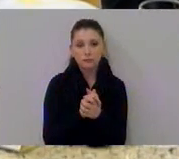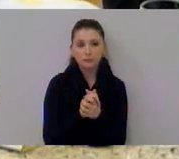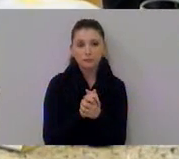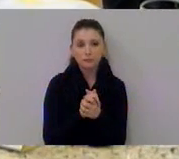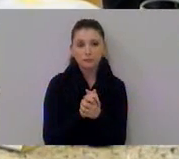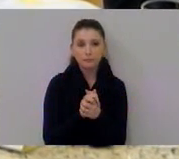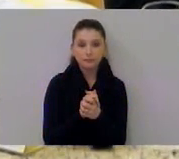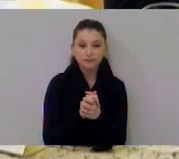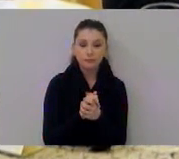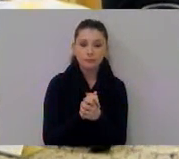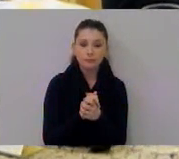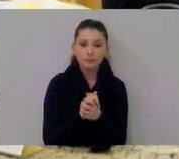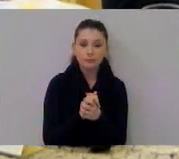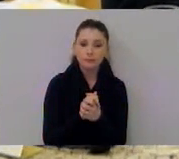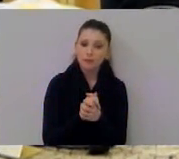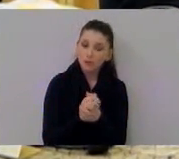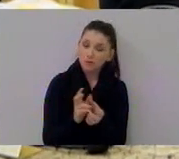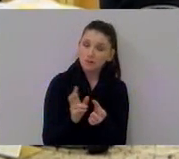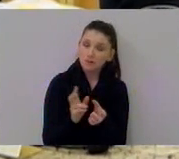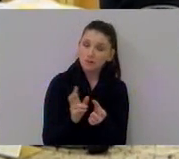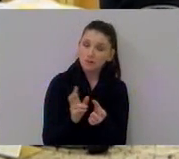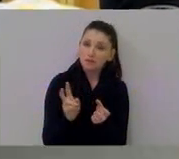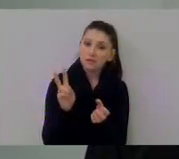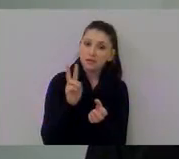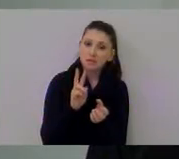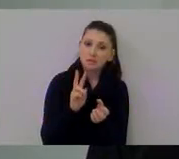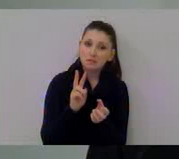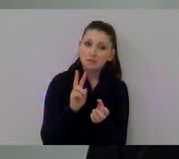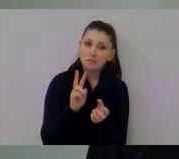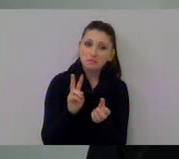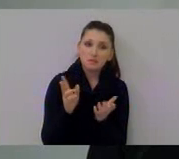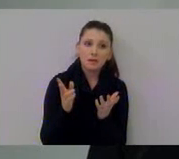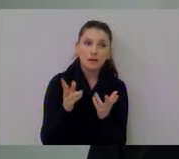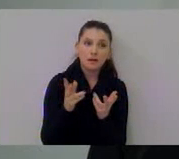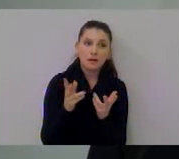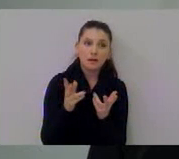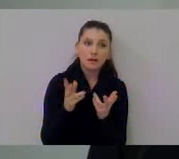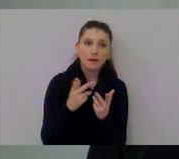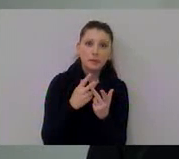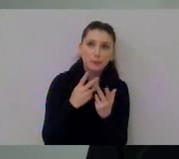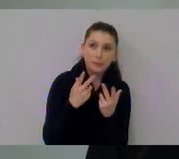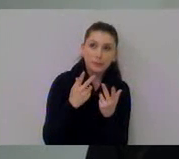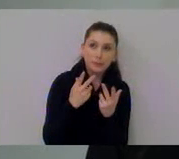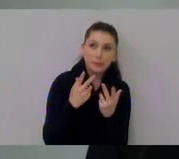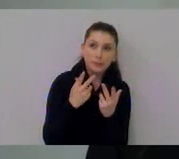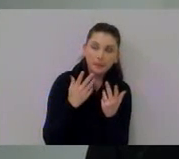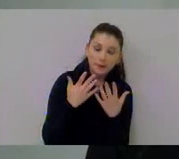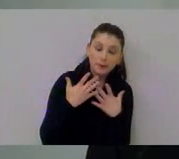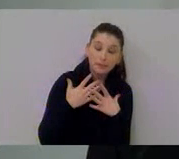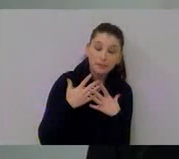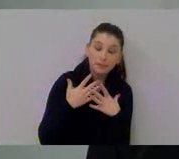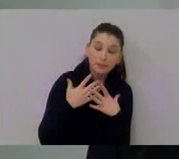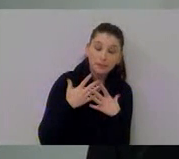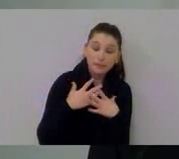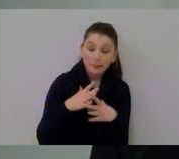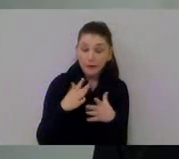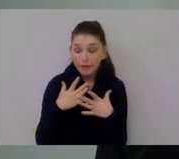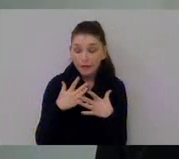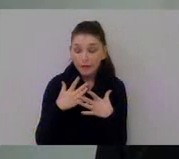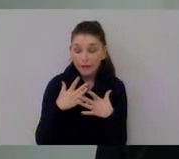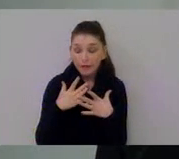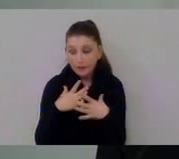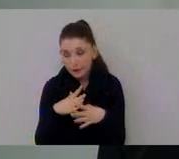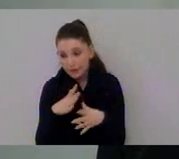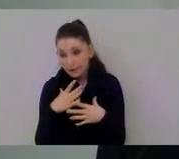a coisa é muito devagar. Só vamos pedir a Deus que nos dê força